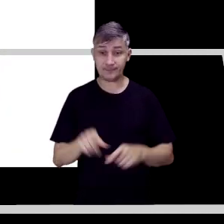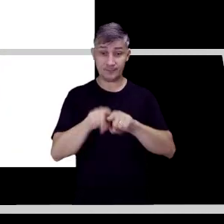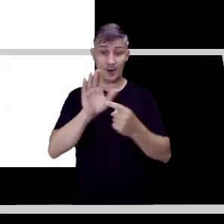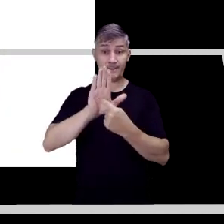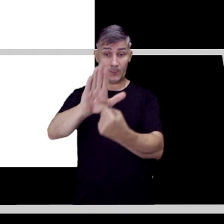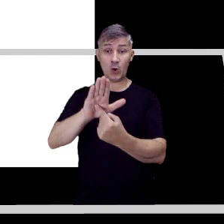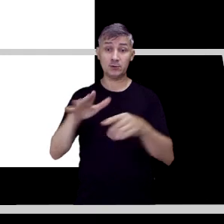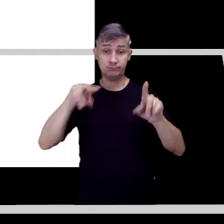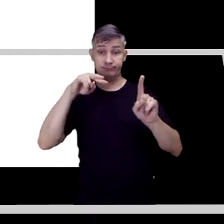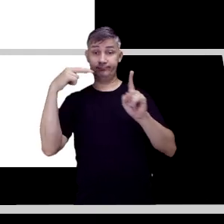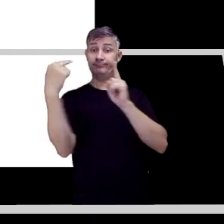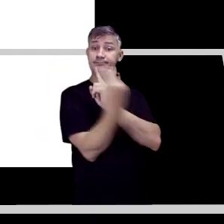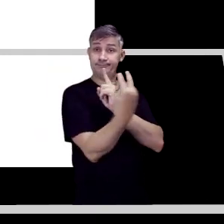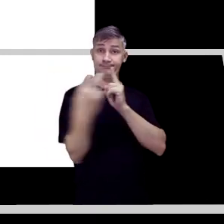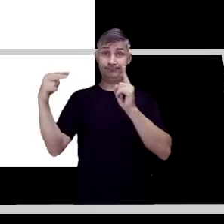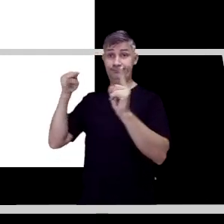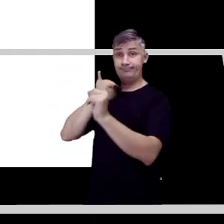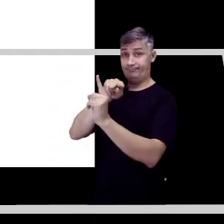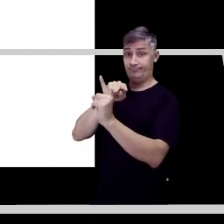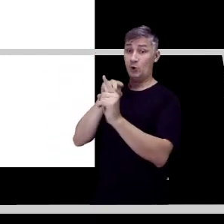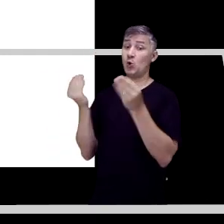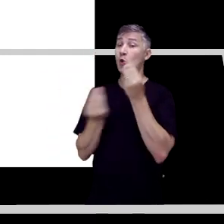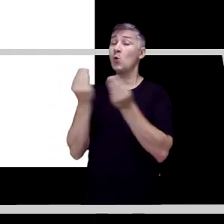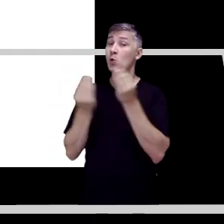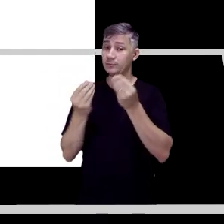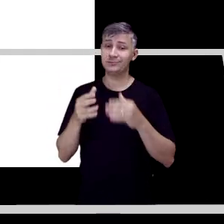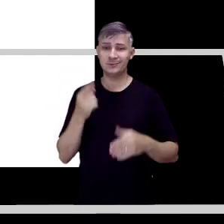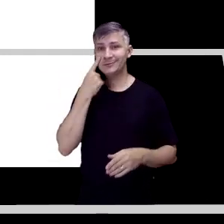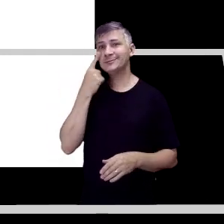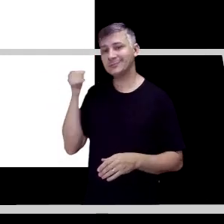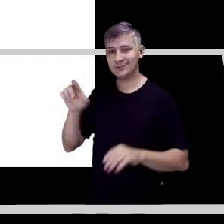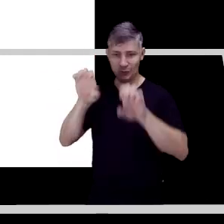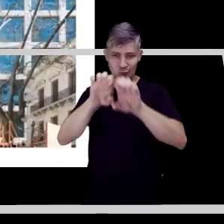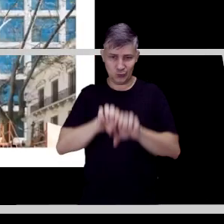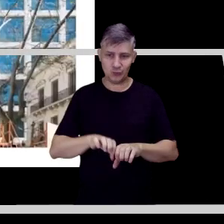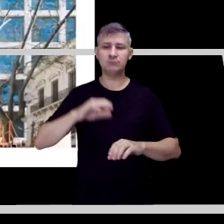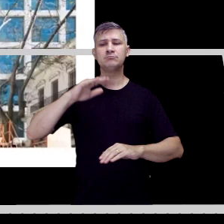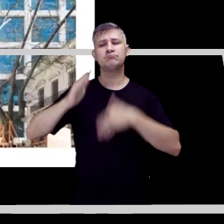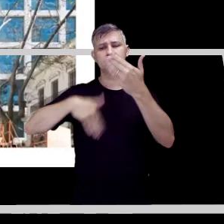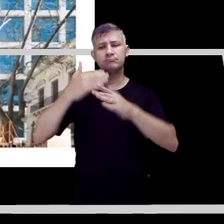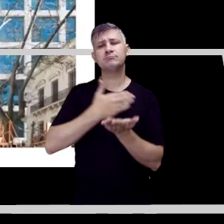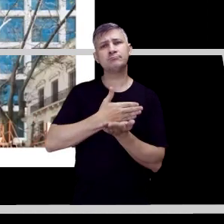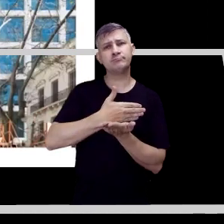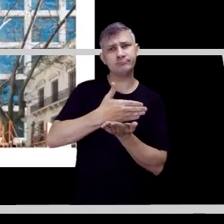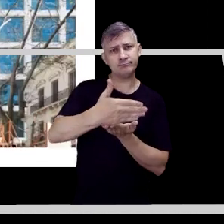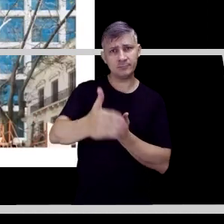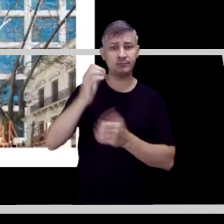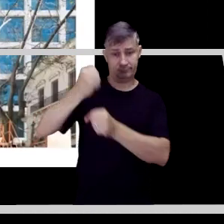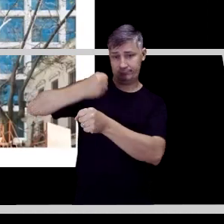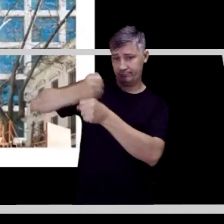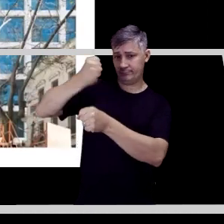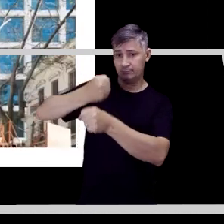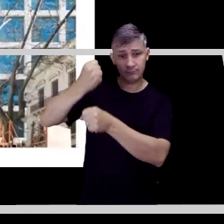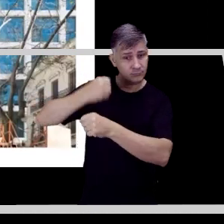Que mostra também aí um esquema girando aí só da estrutura. Aqui já fotos